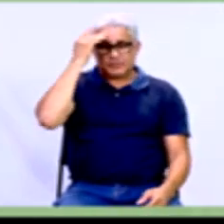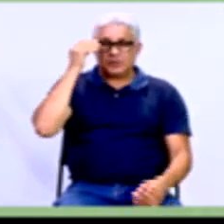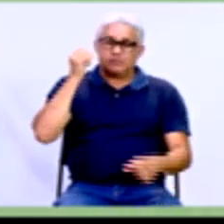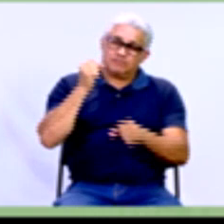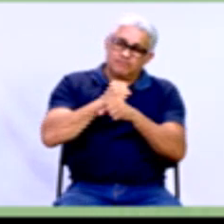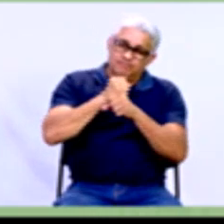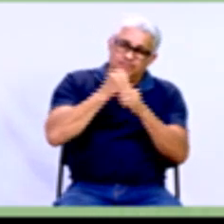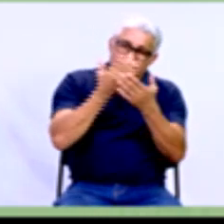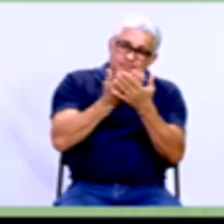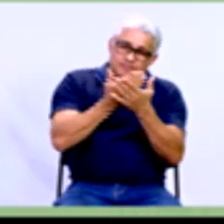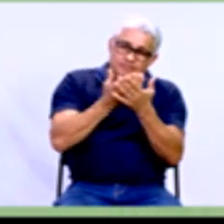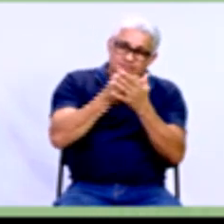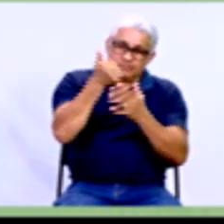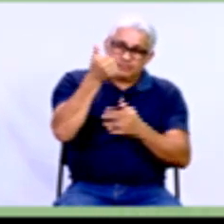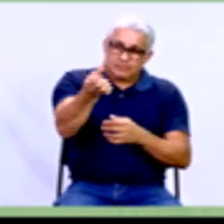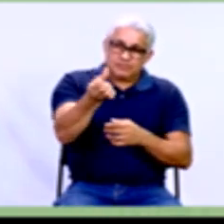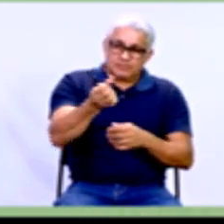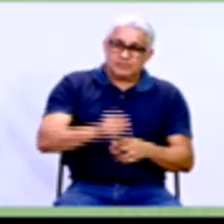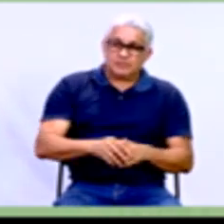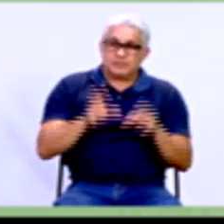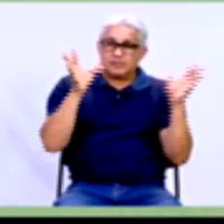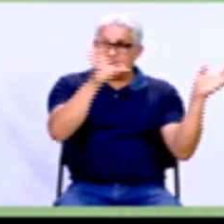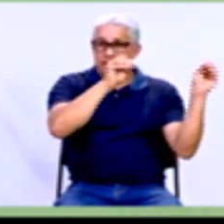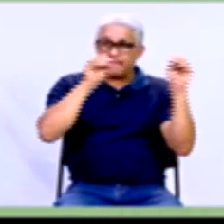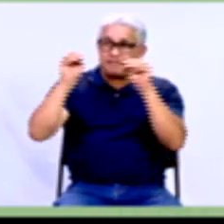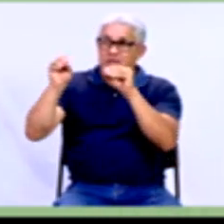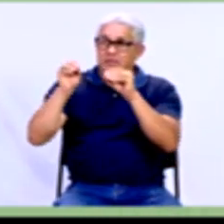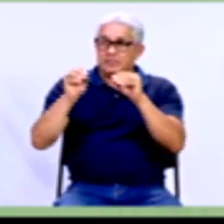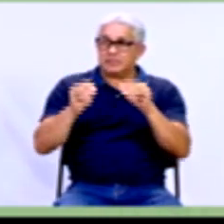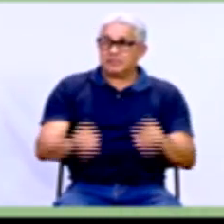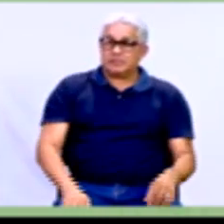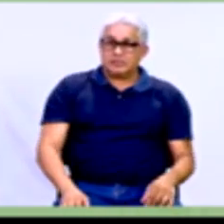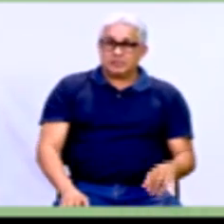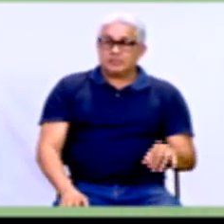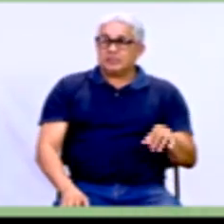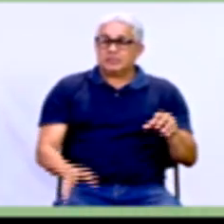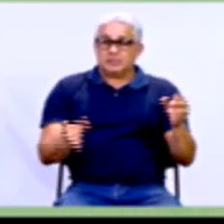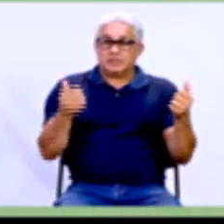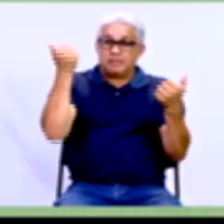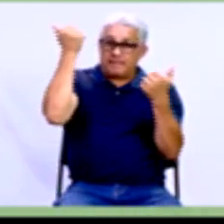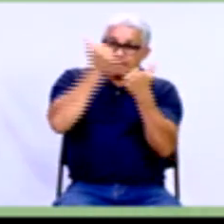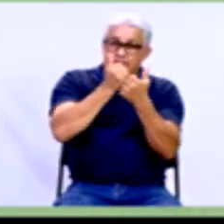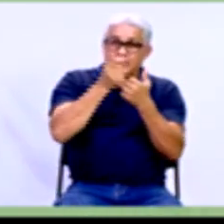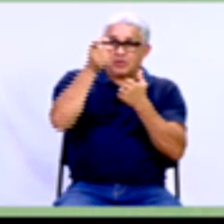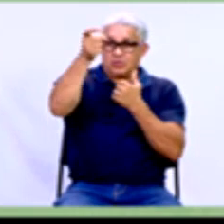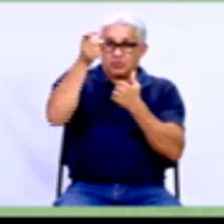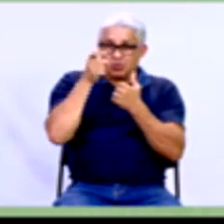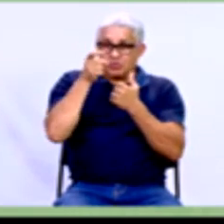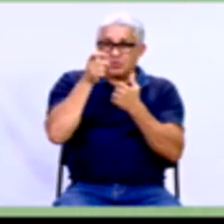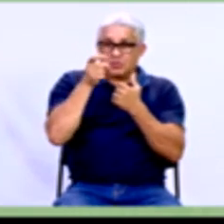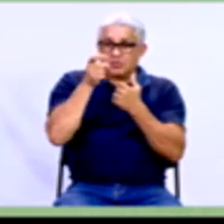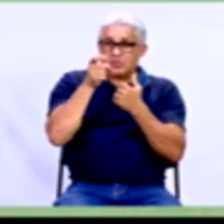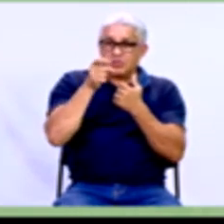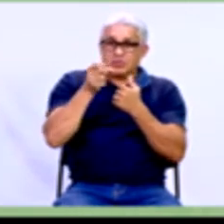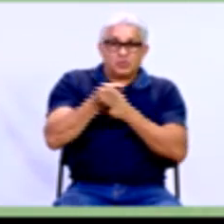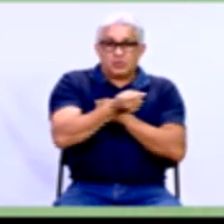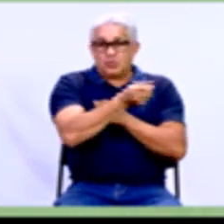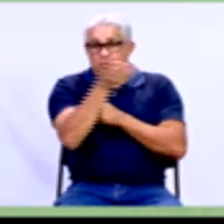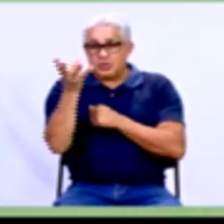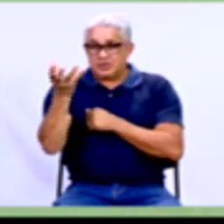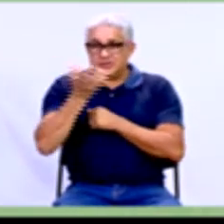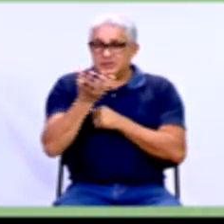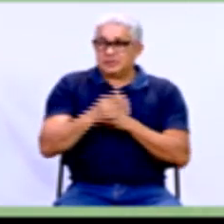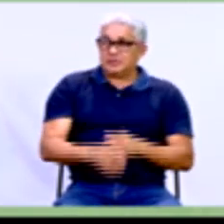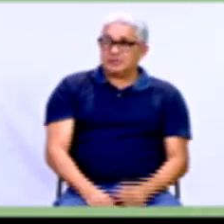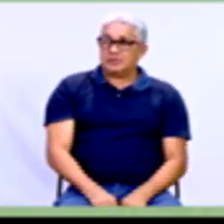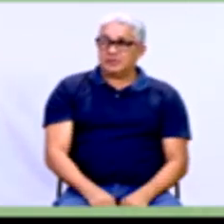16 anos. Agora é só a gente pegar essa equação aqui e substituir o x pela quantidade que a gente quer.